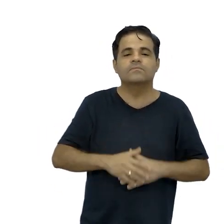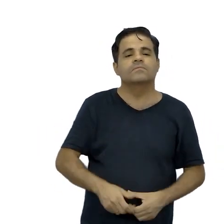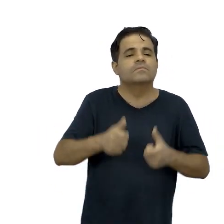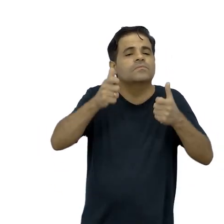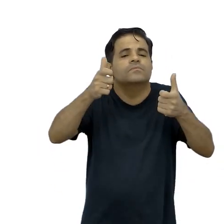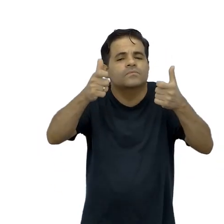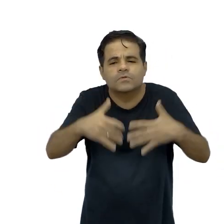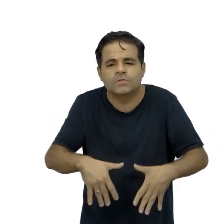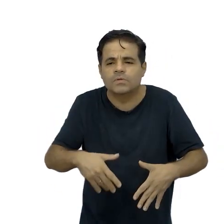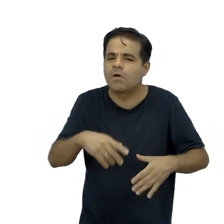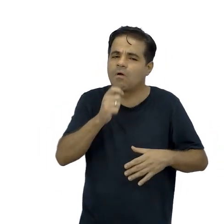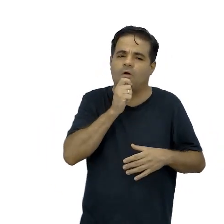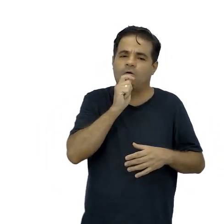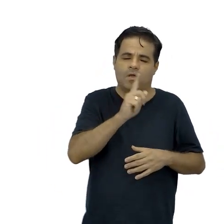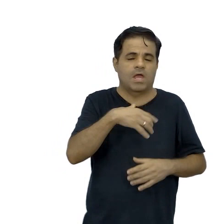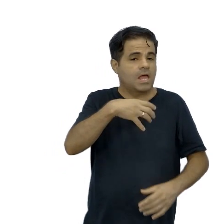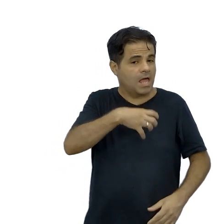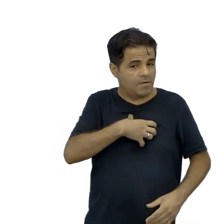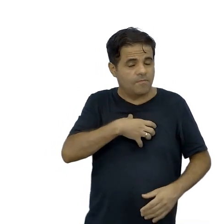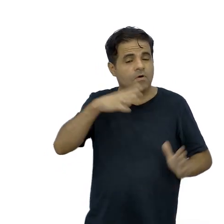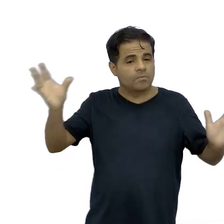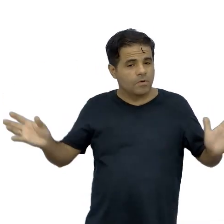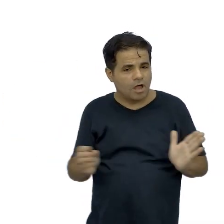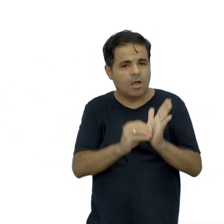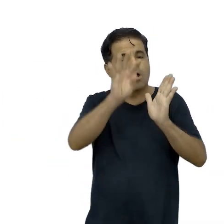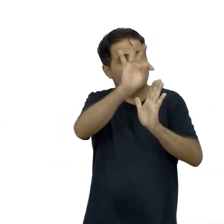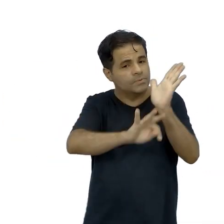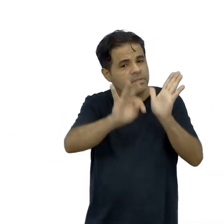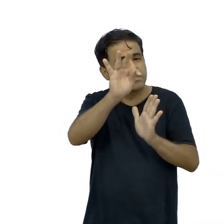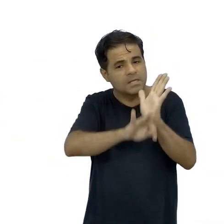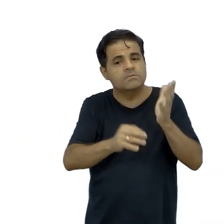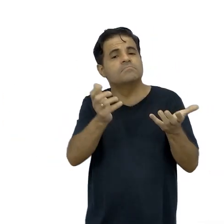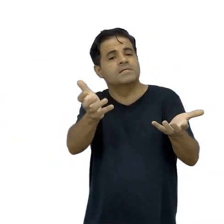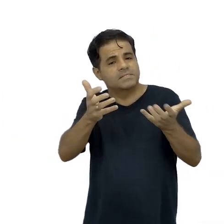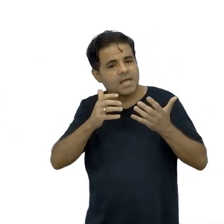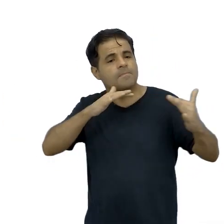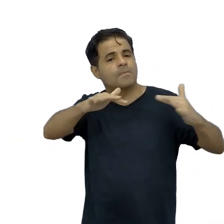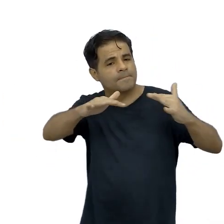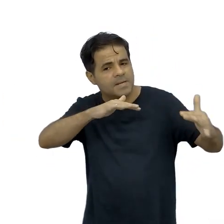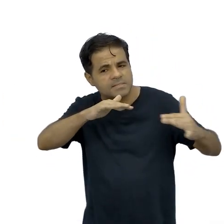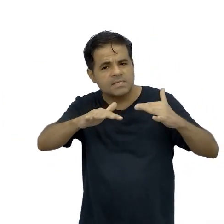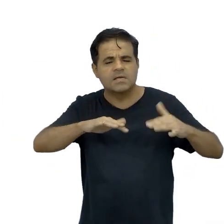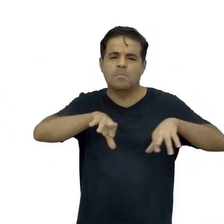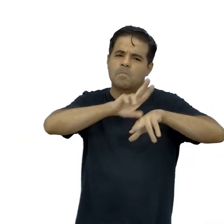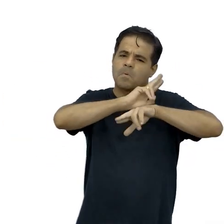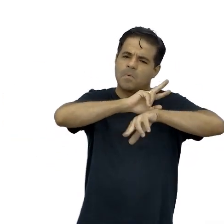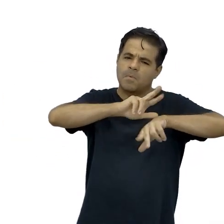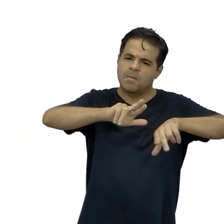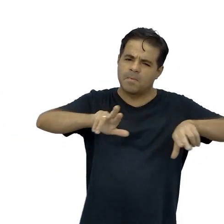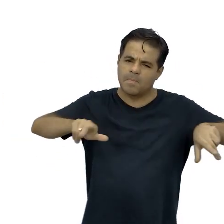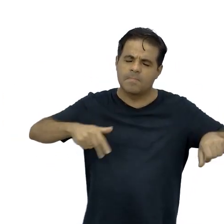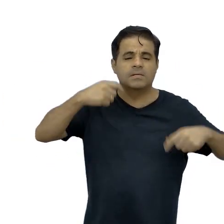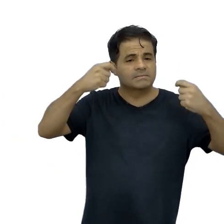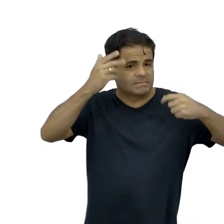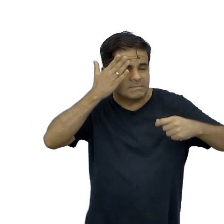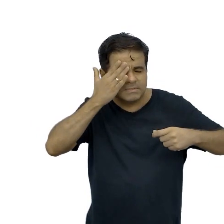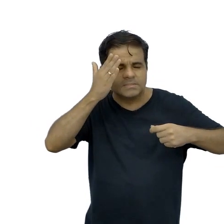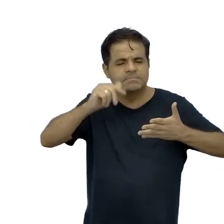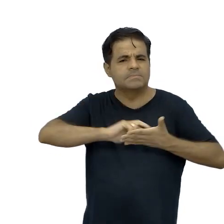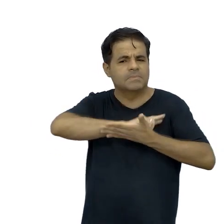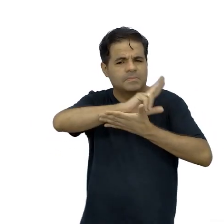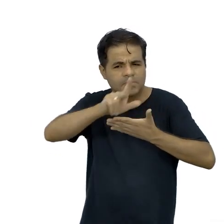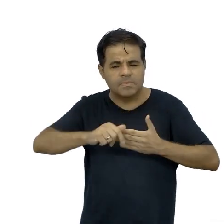elementos linguísticos e na forma composicional do texto, mas requer a mobilização de um vasto conjunto de saberes que